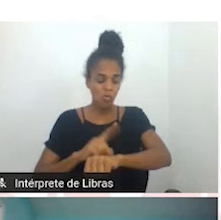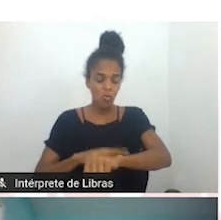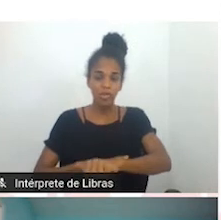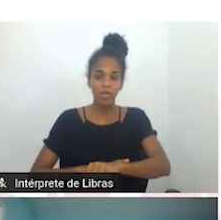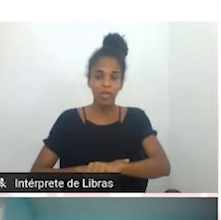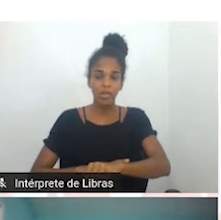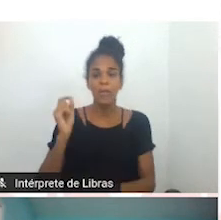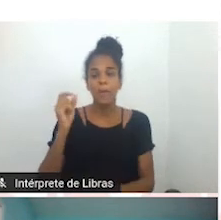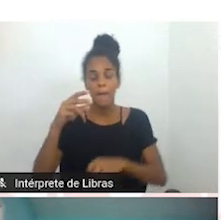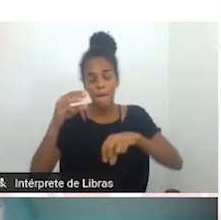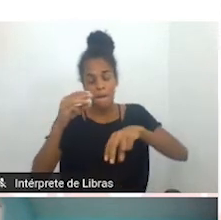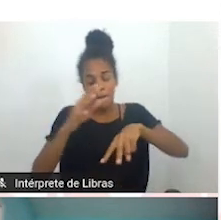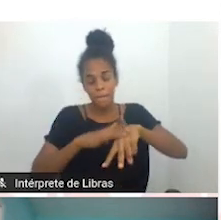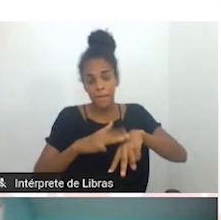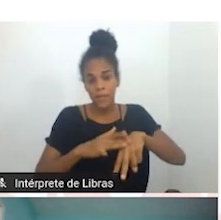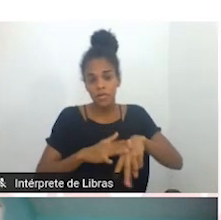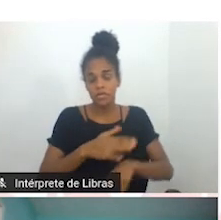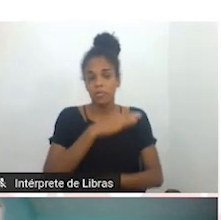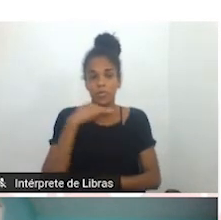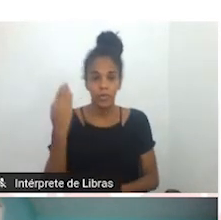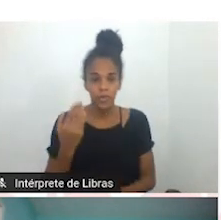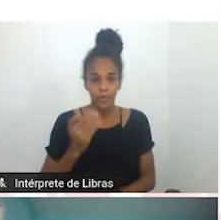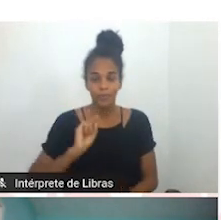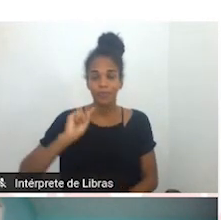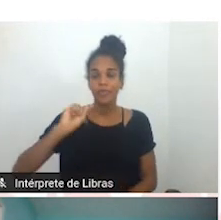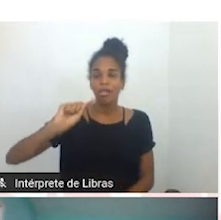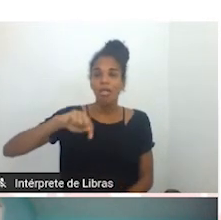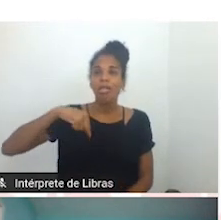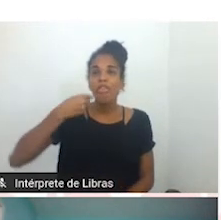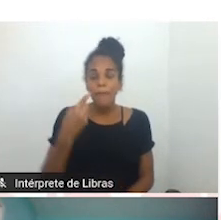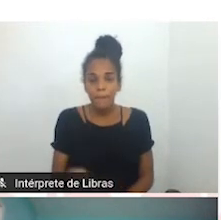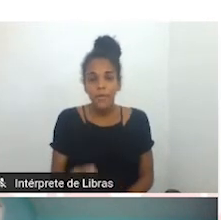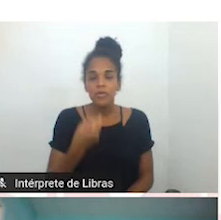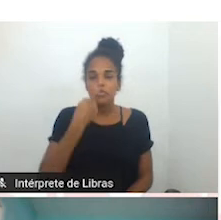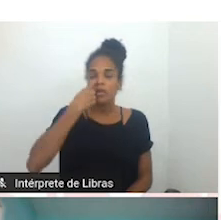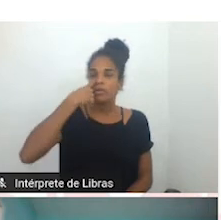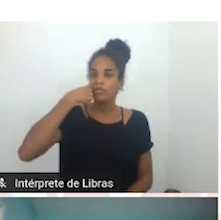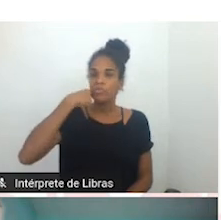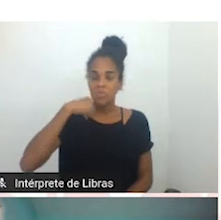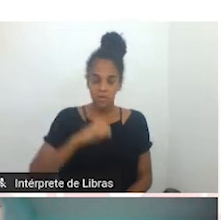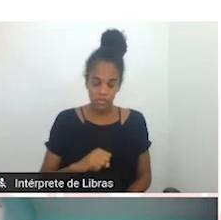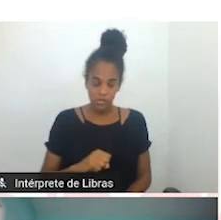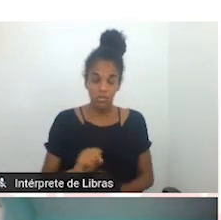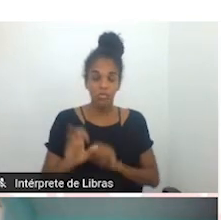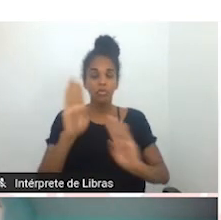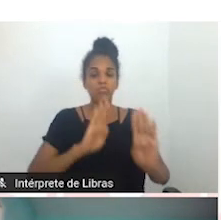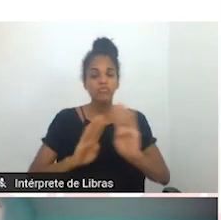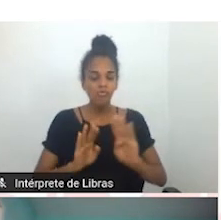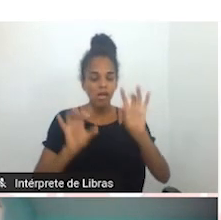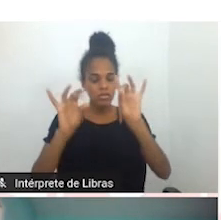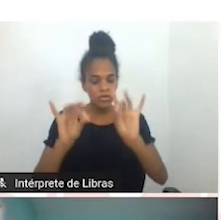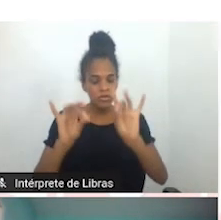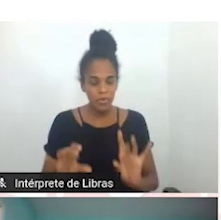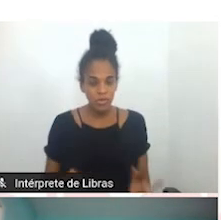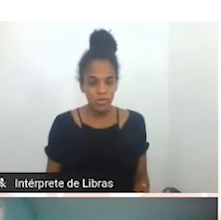Logo após a intubação, a gente tem uns cuidados diferenciados, não é só intubar e conectar o respirador, como a gente faz normalmente. A gente tem que pinçar o